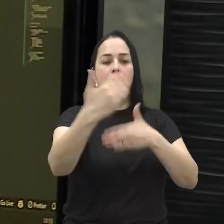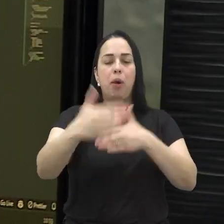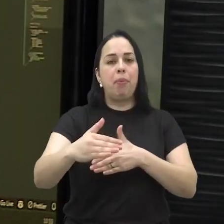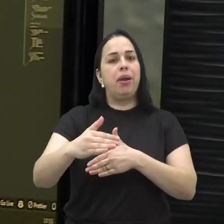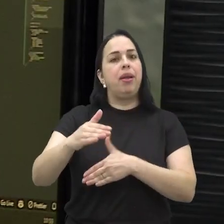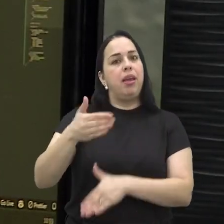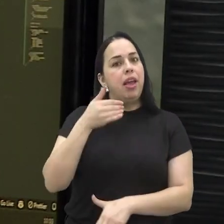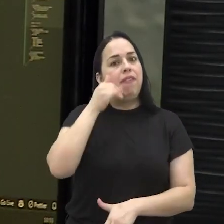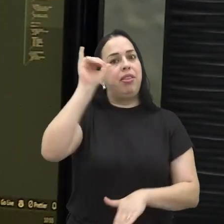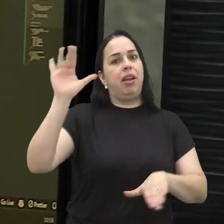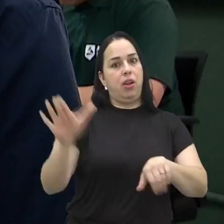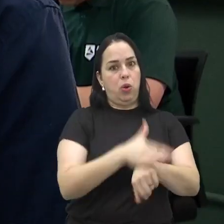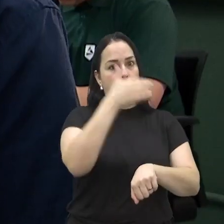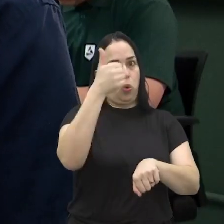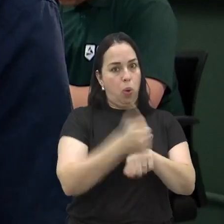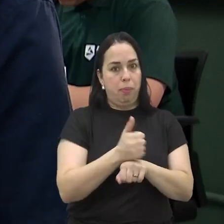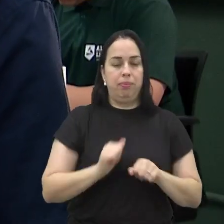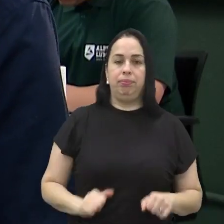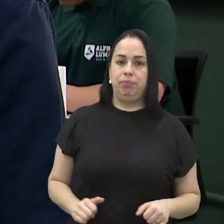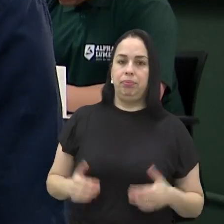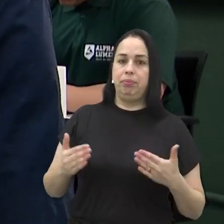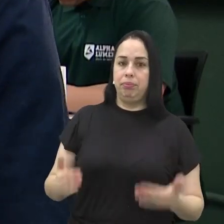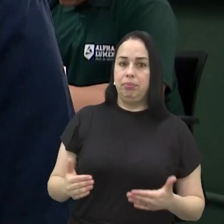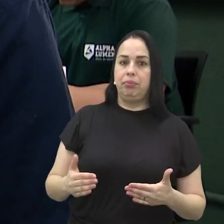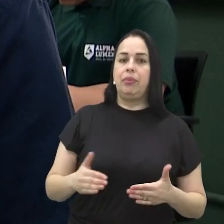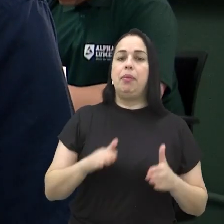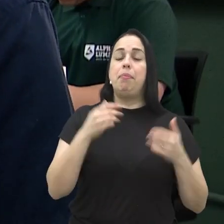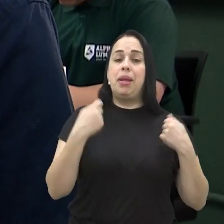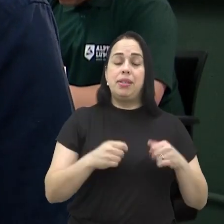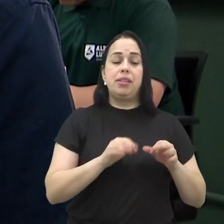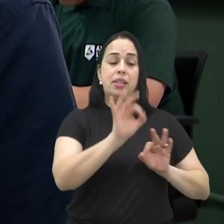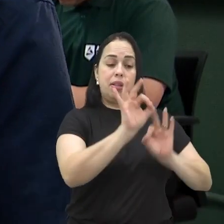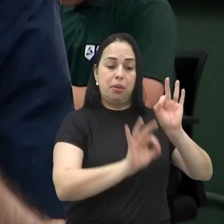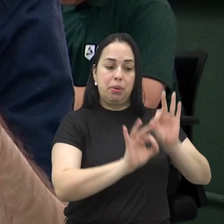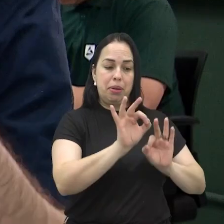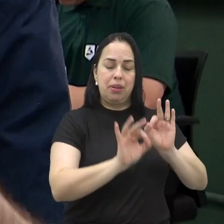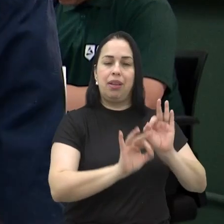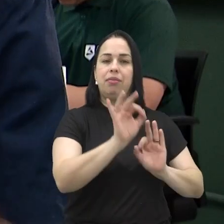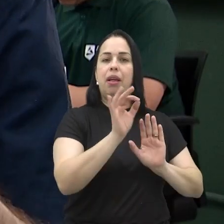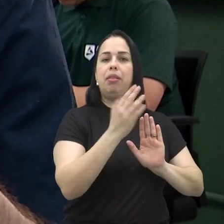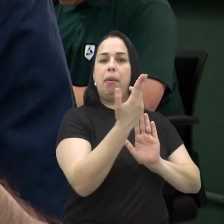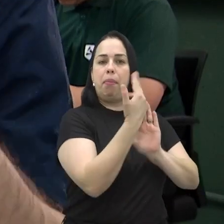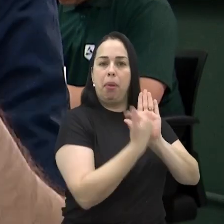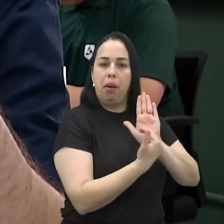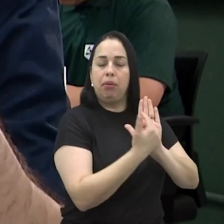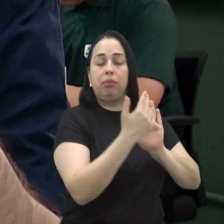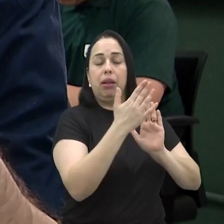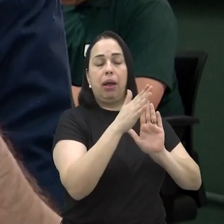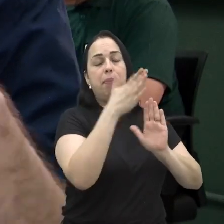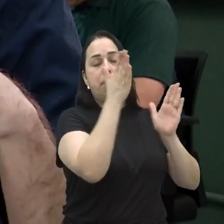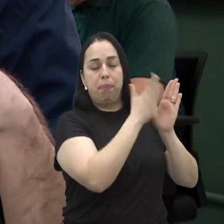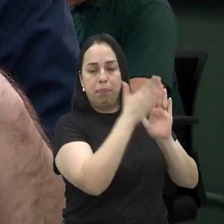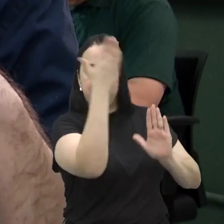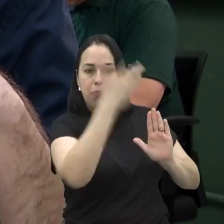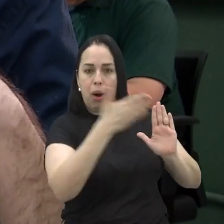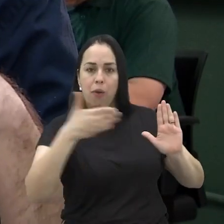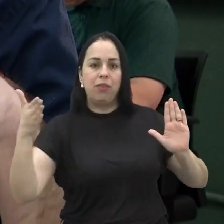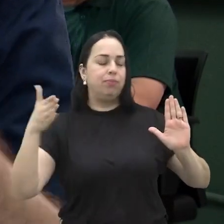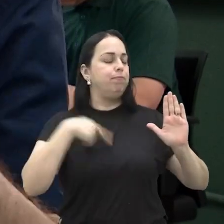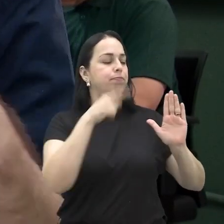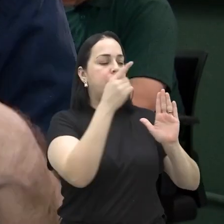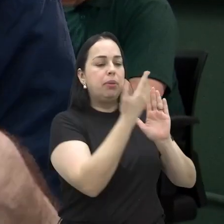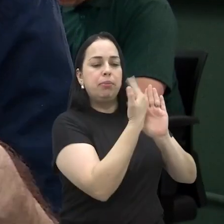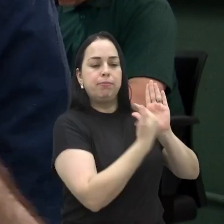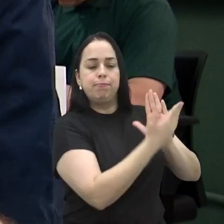digitais e evitar fraudes. Você tem um plano que envolva a segurança da informação desde o início, então desde o desenho da aplicação, desde